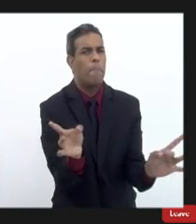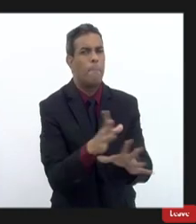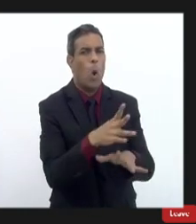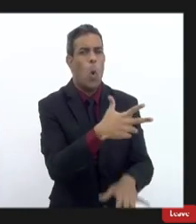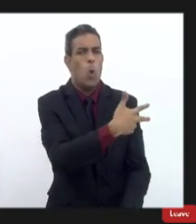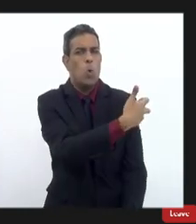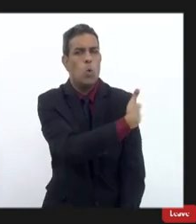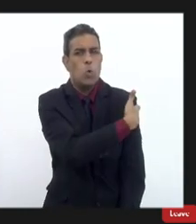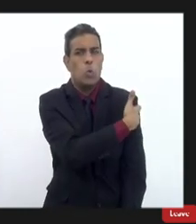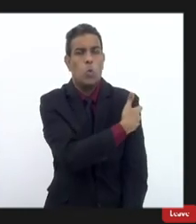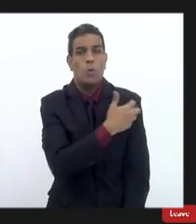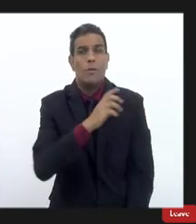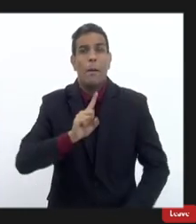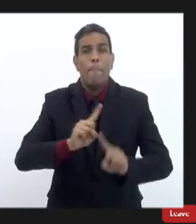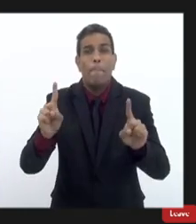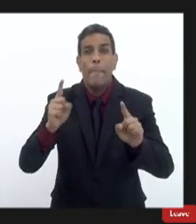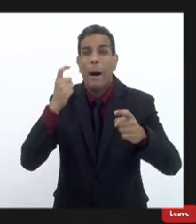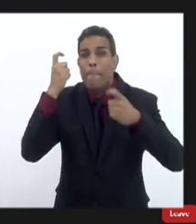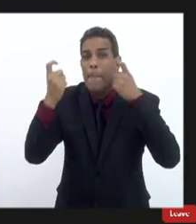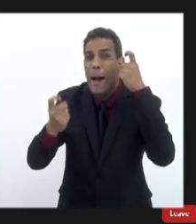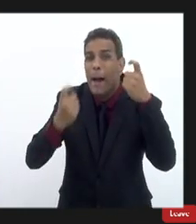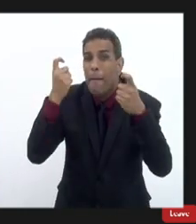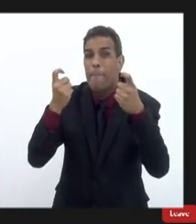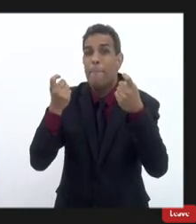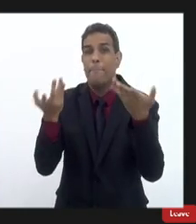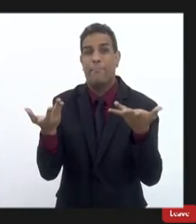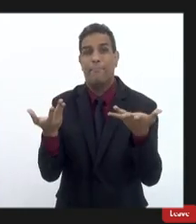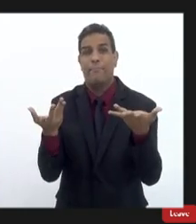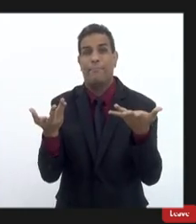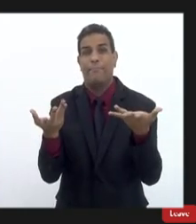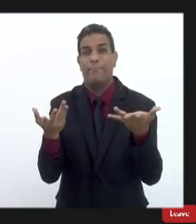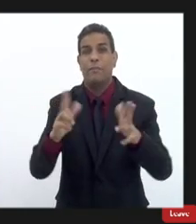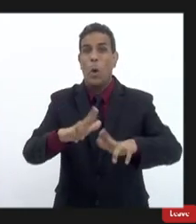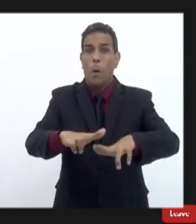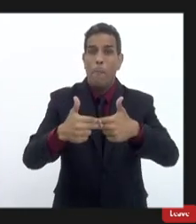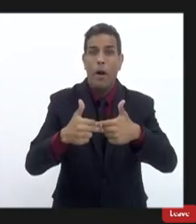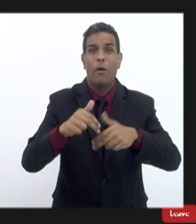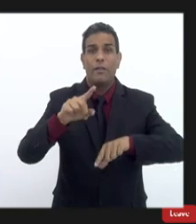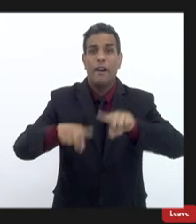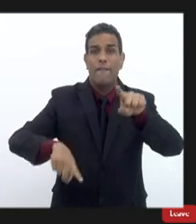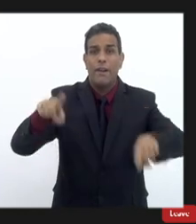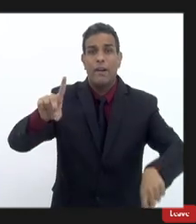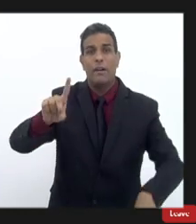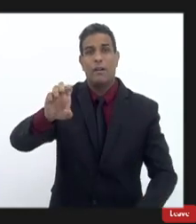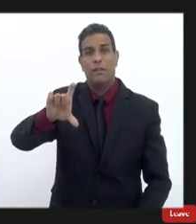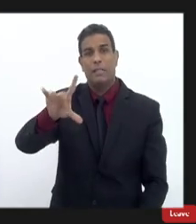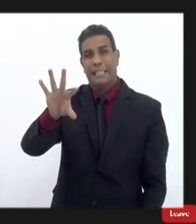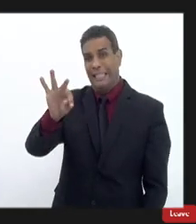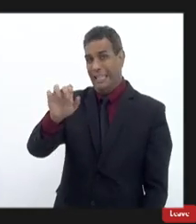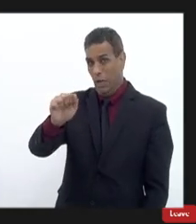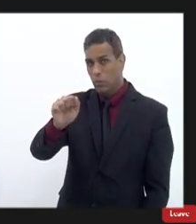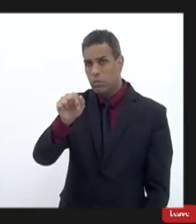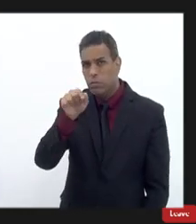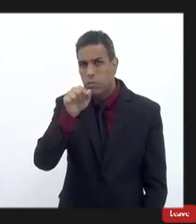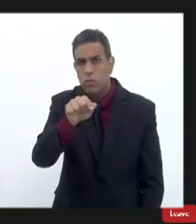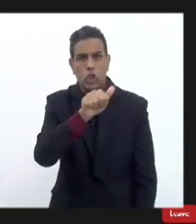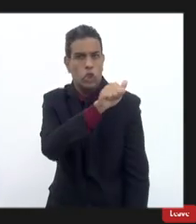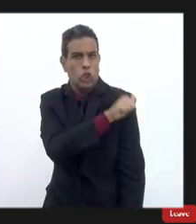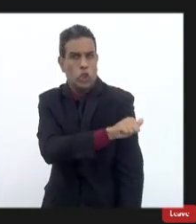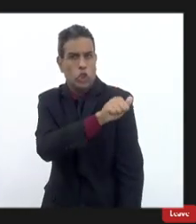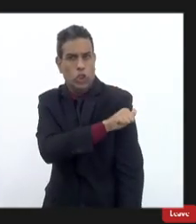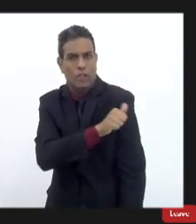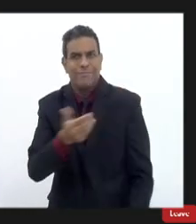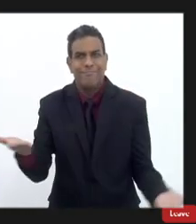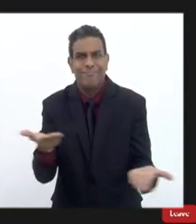grande preocupação em relação ao contágio por essa variante Delta, né? Pois o estado, ele, como falei, ele é o epicentro